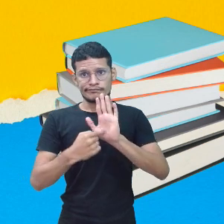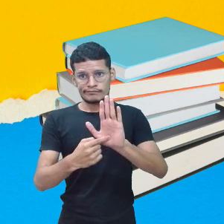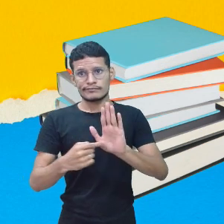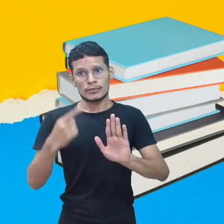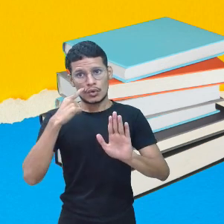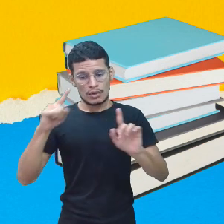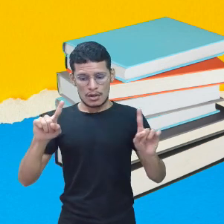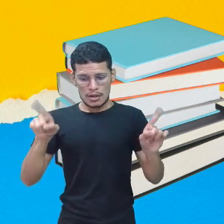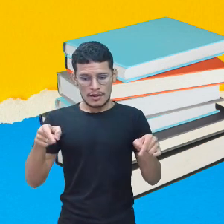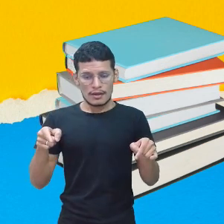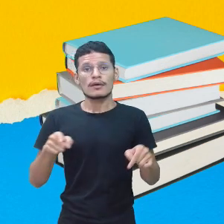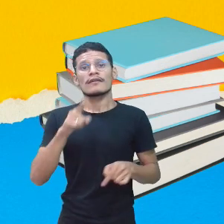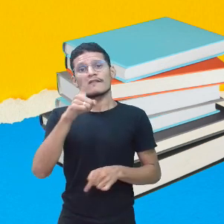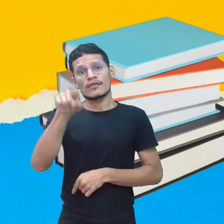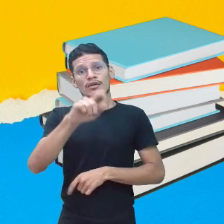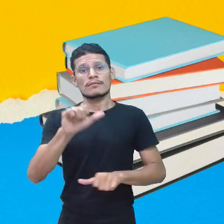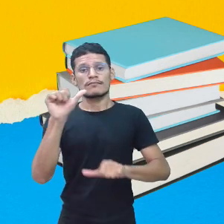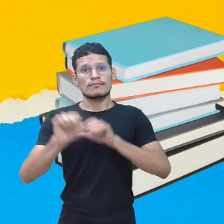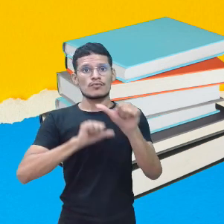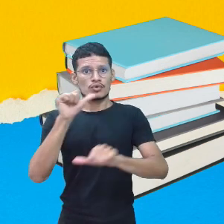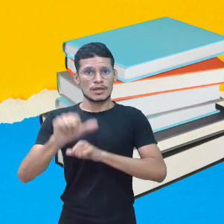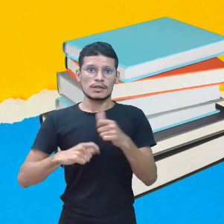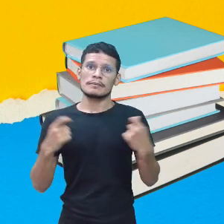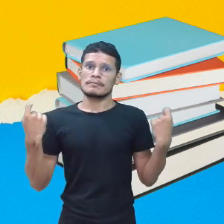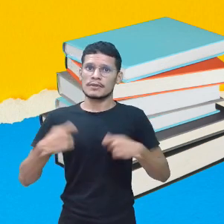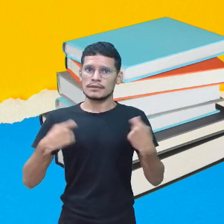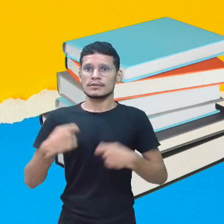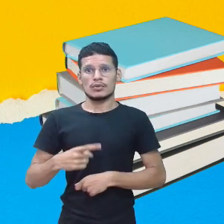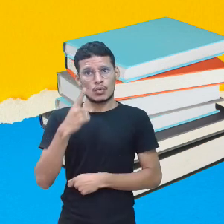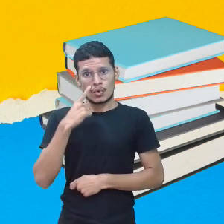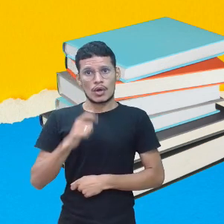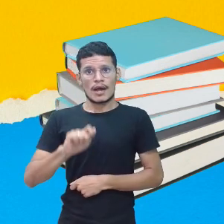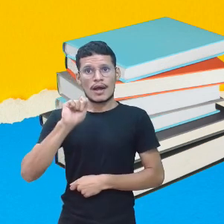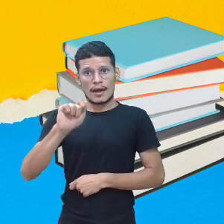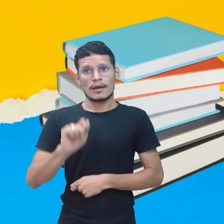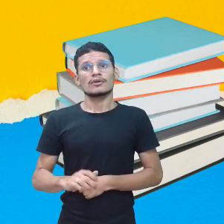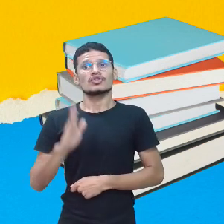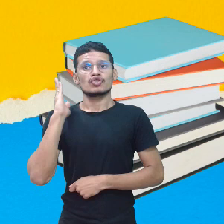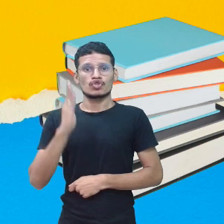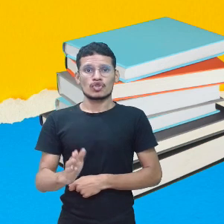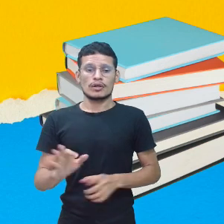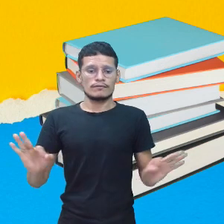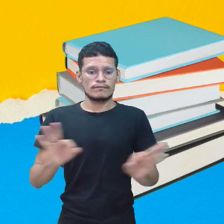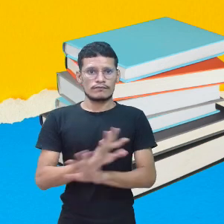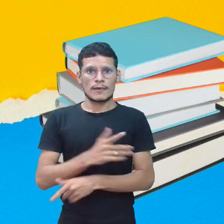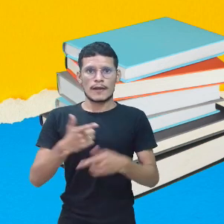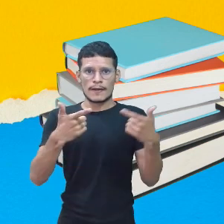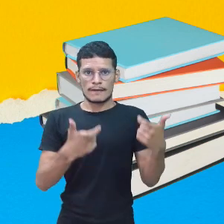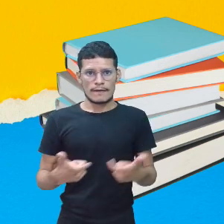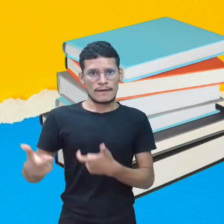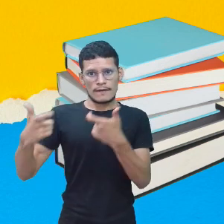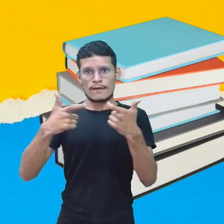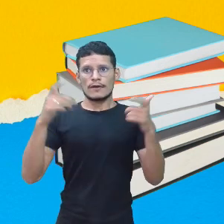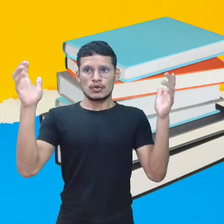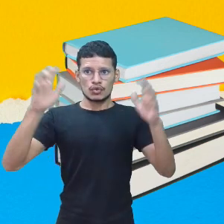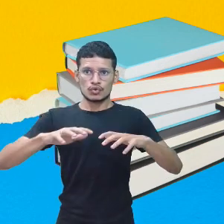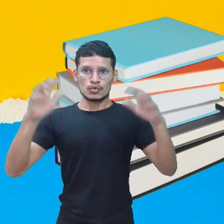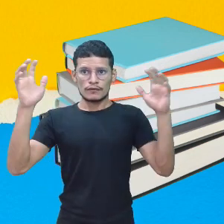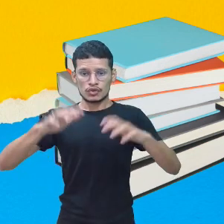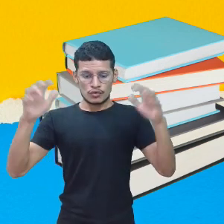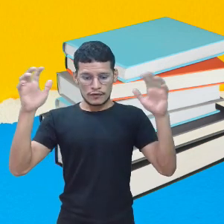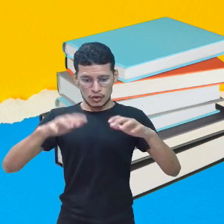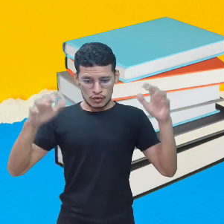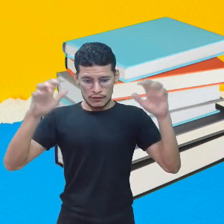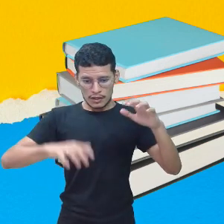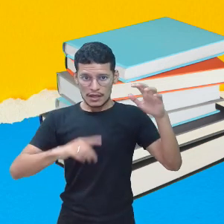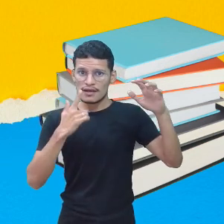as alterações necessárias. Então, nós temos aqui na letra A, dado o fim da guerra, a chuva vem lavar a